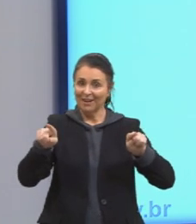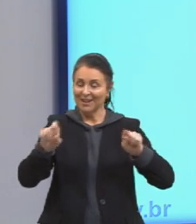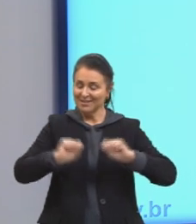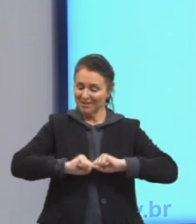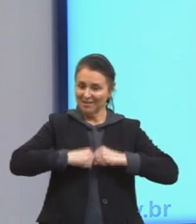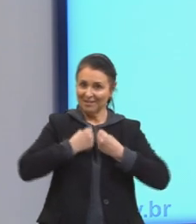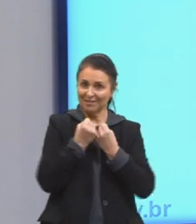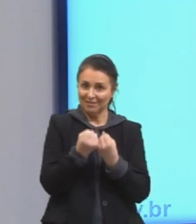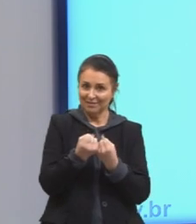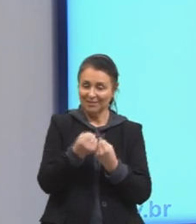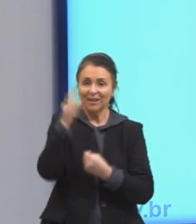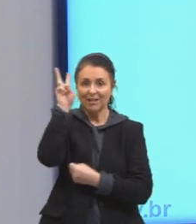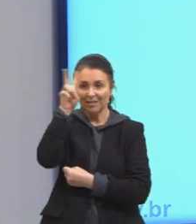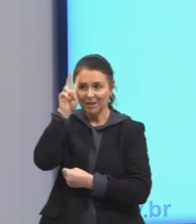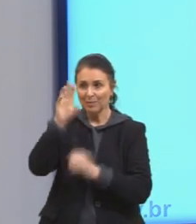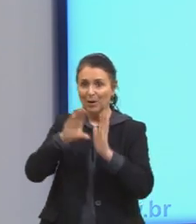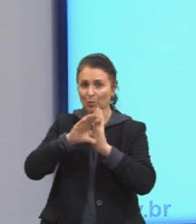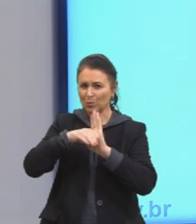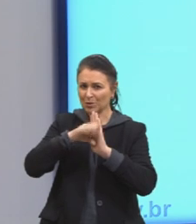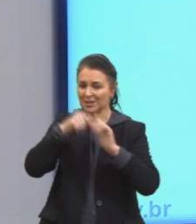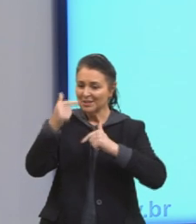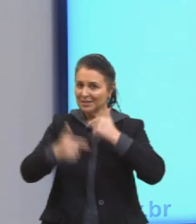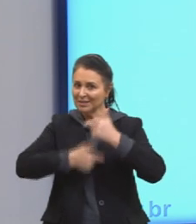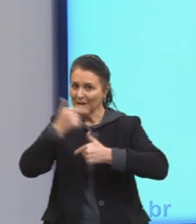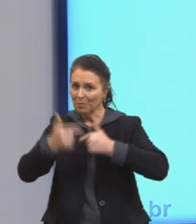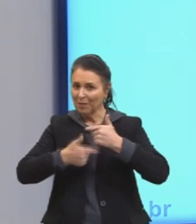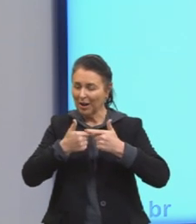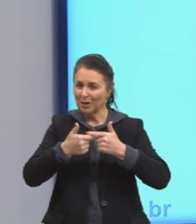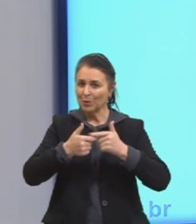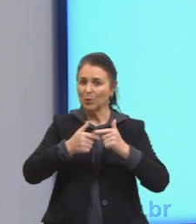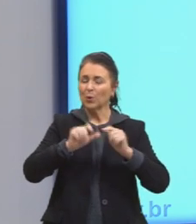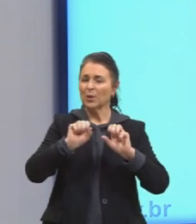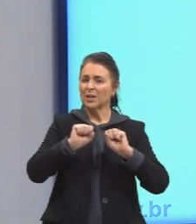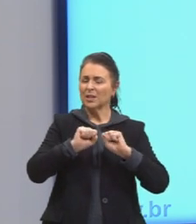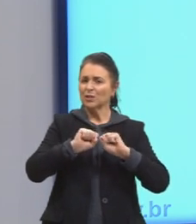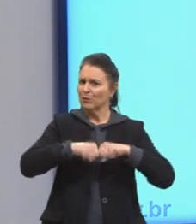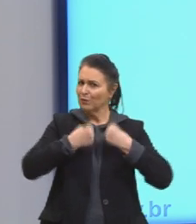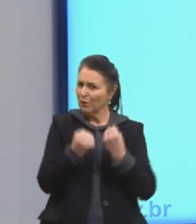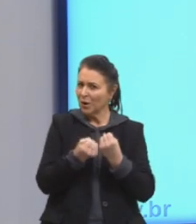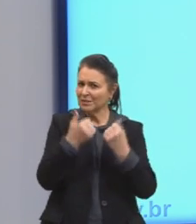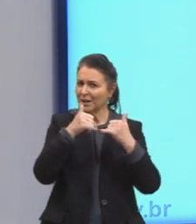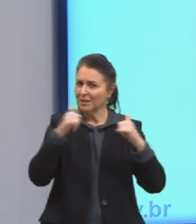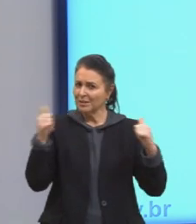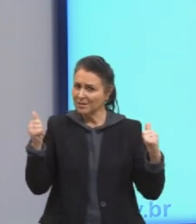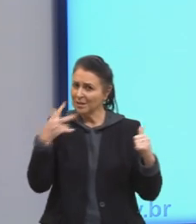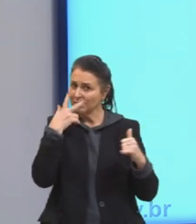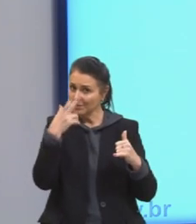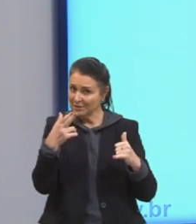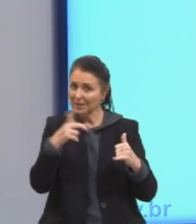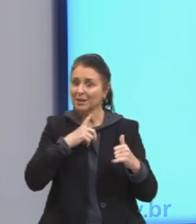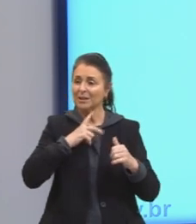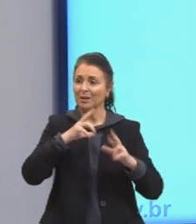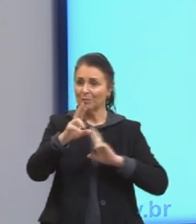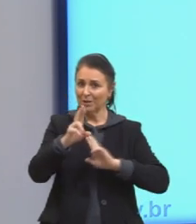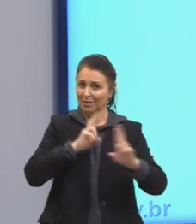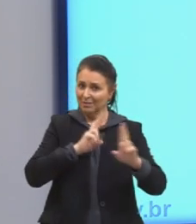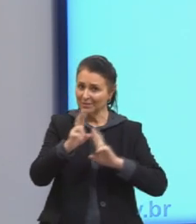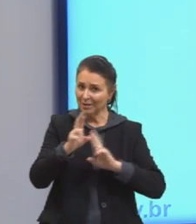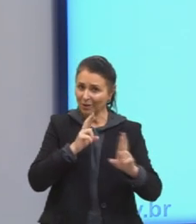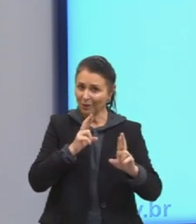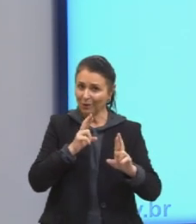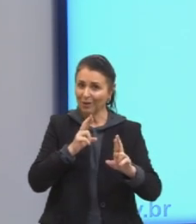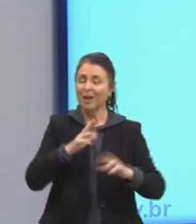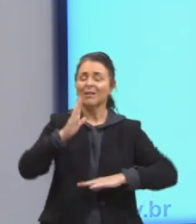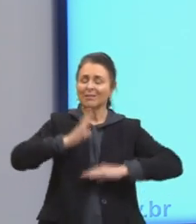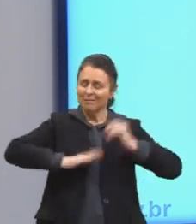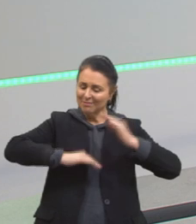lembram que a gente falou que os conceitos de trabalho e energia são bem parecidos eles estão relacionados então aqui a gente